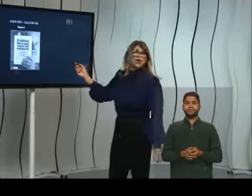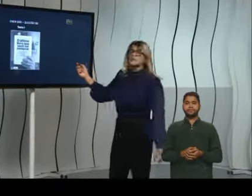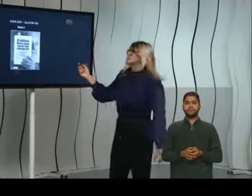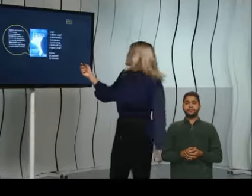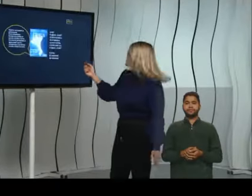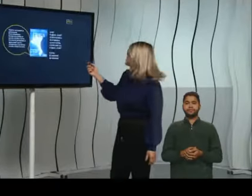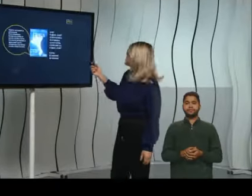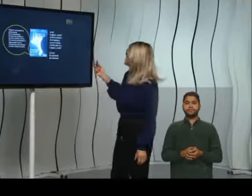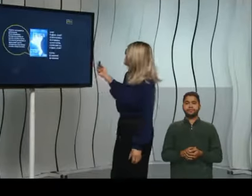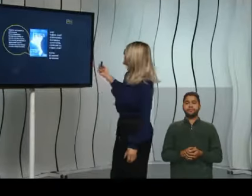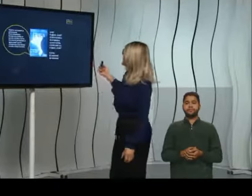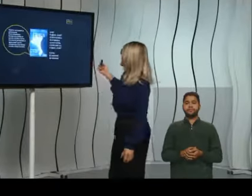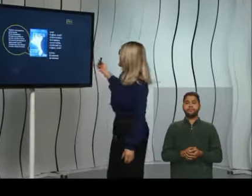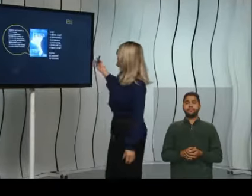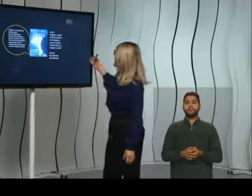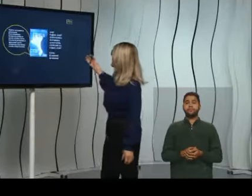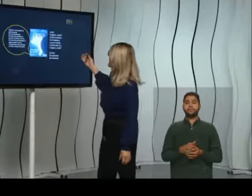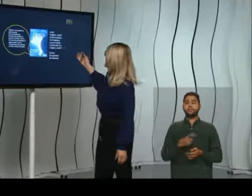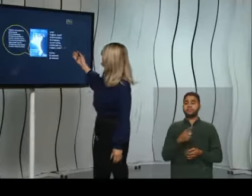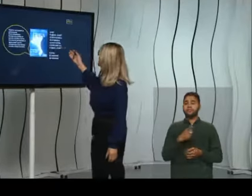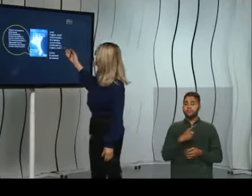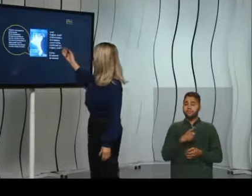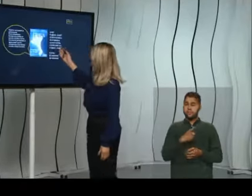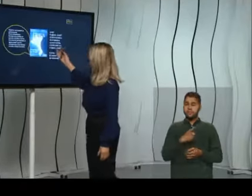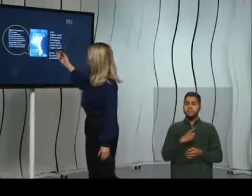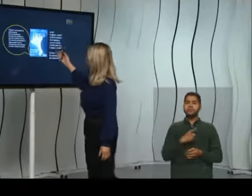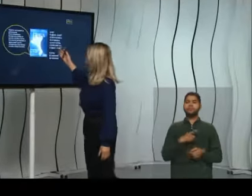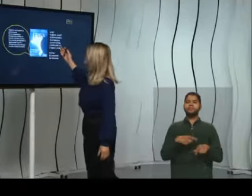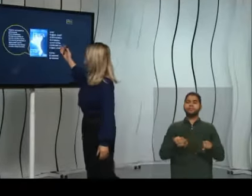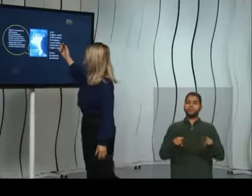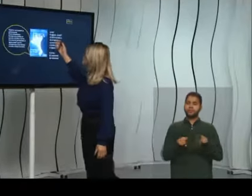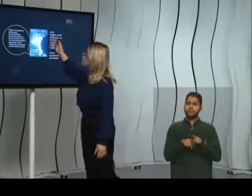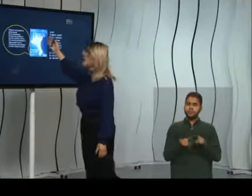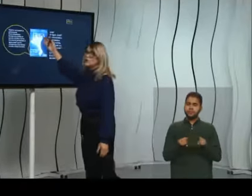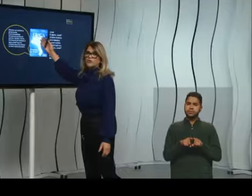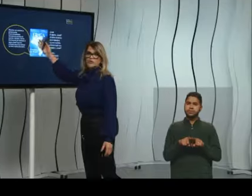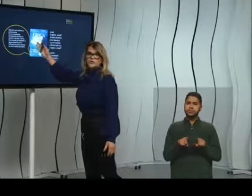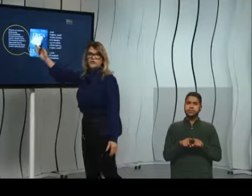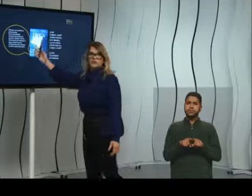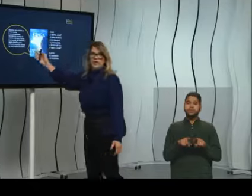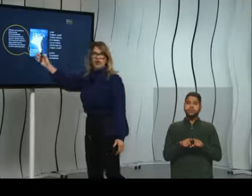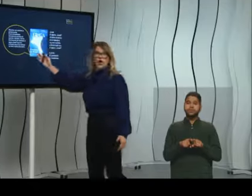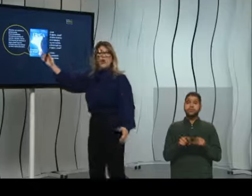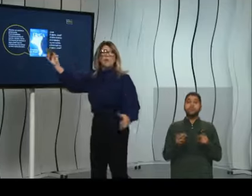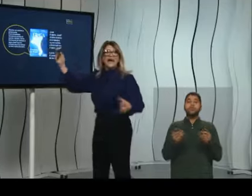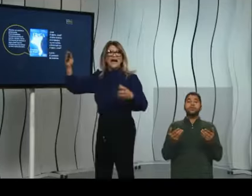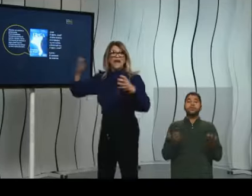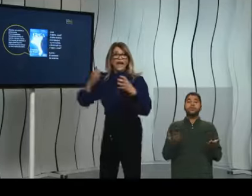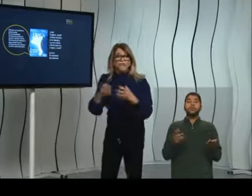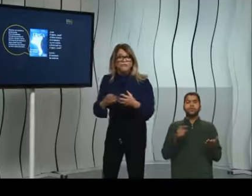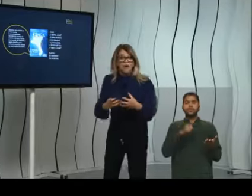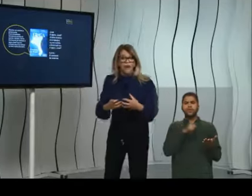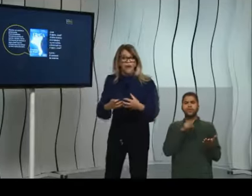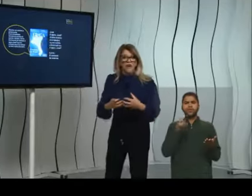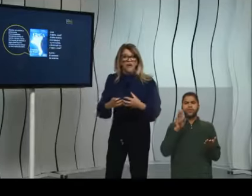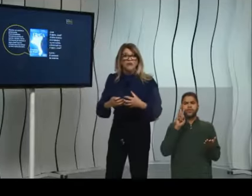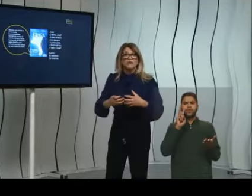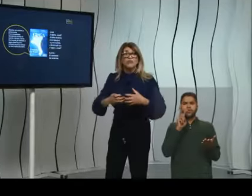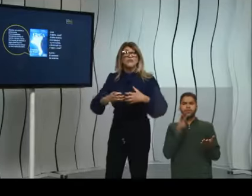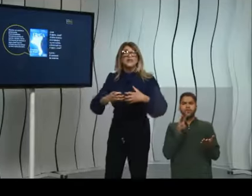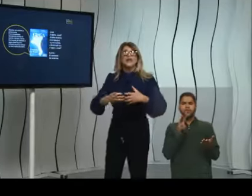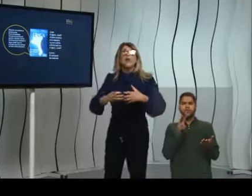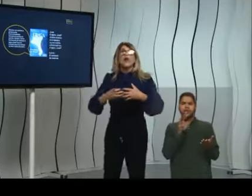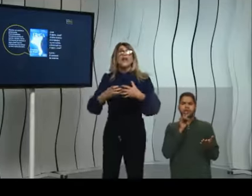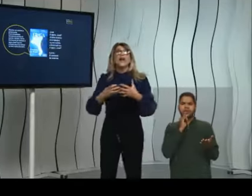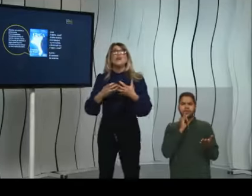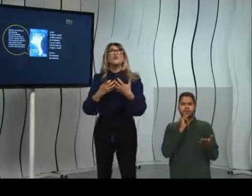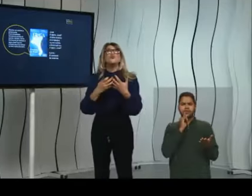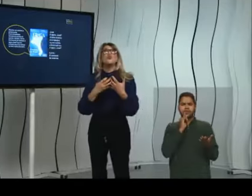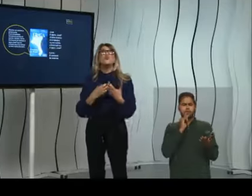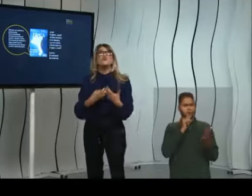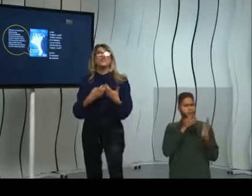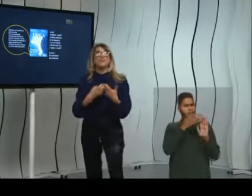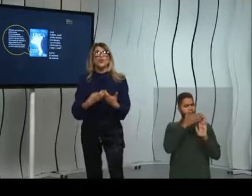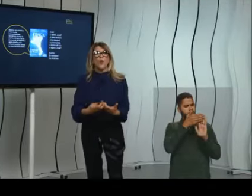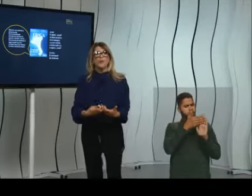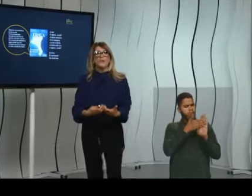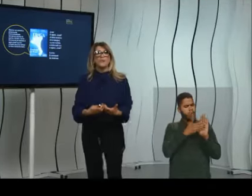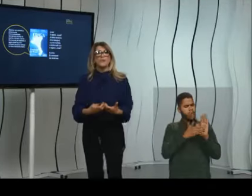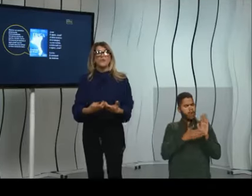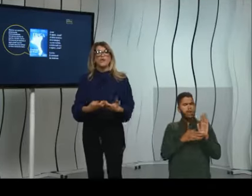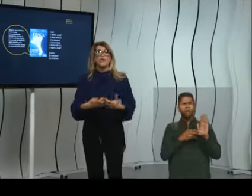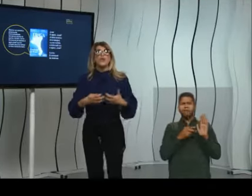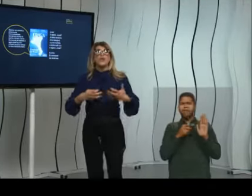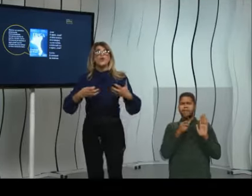aqui nós temos também, então, quando você vê uma capa, você olha